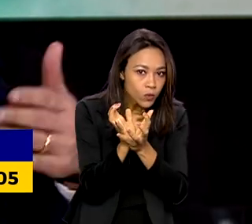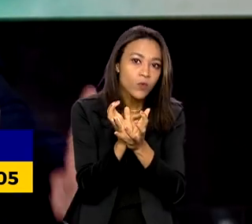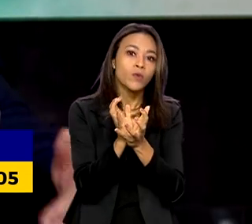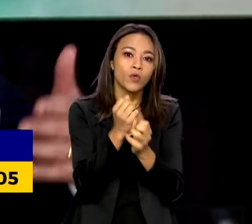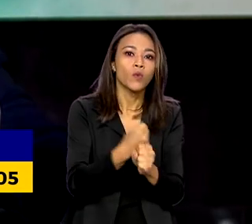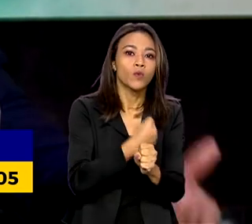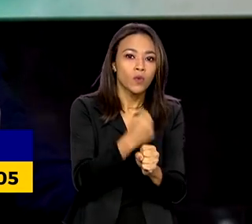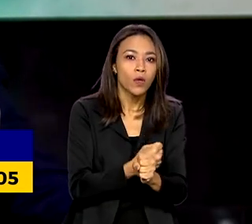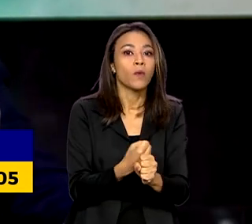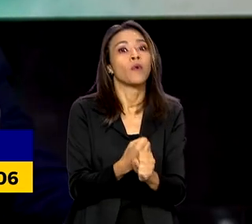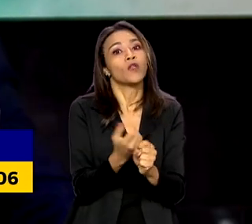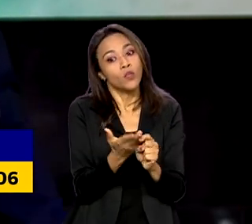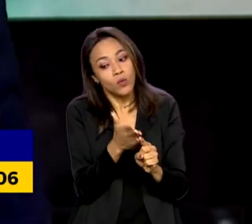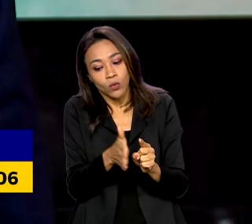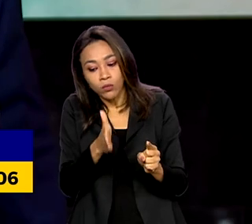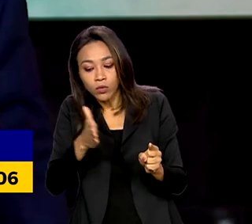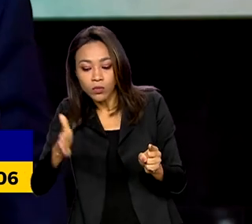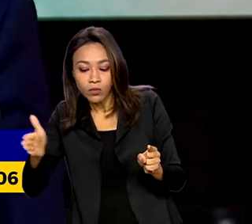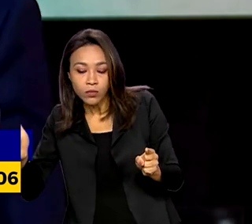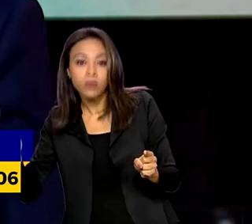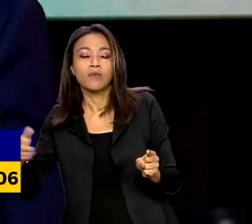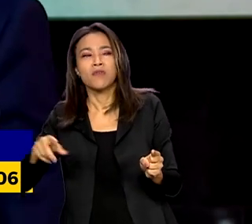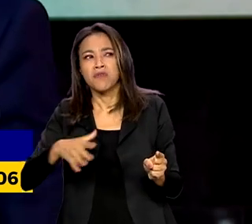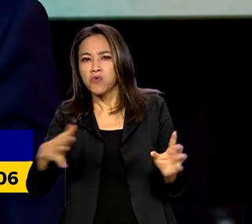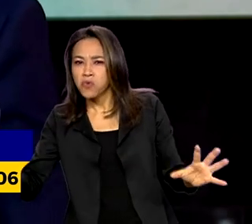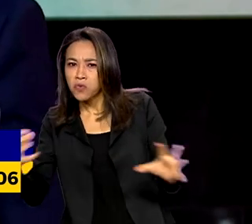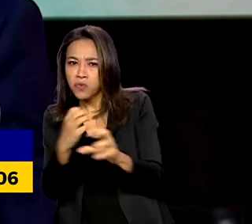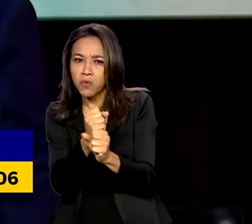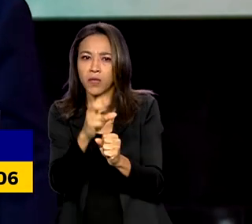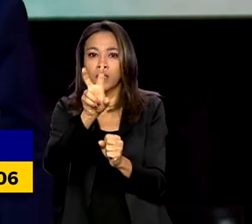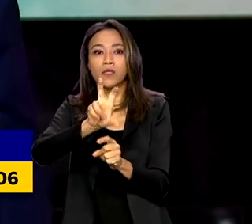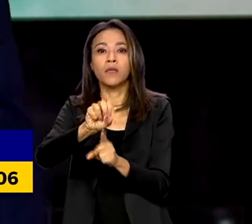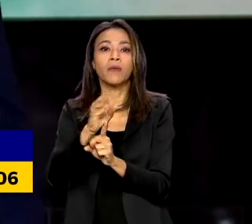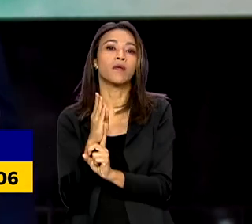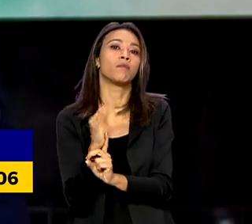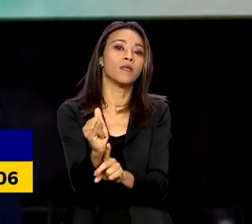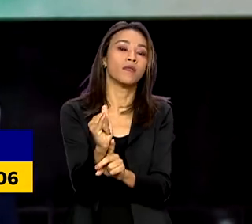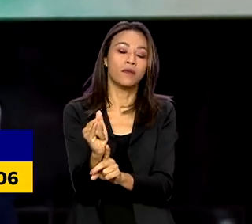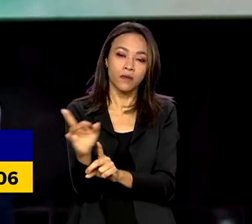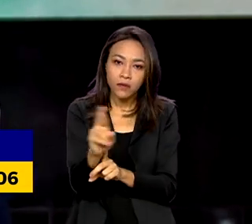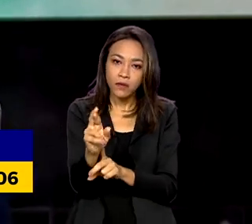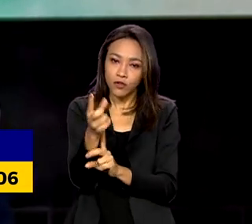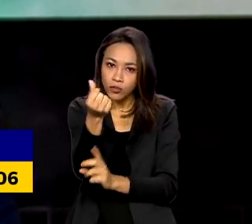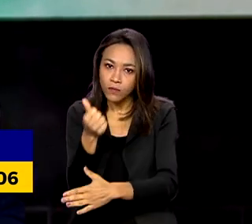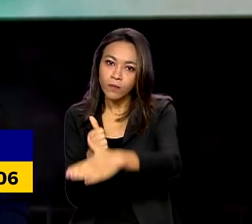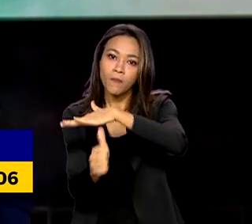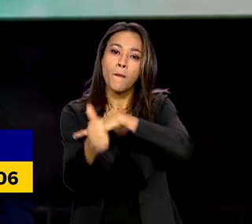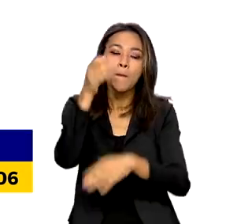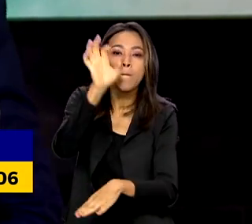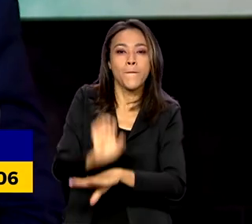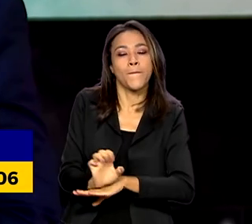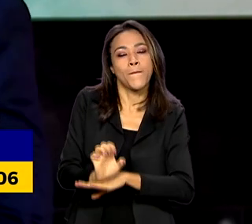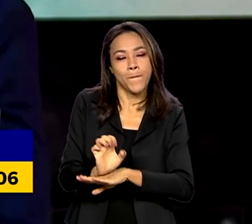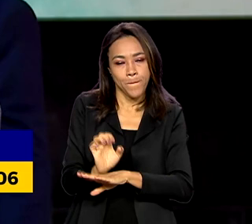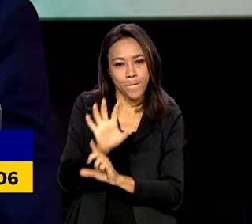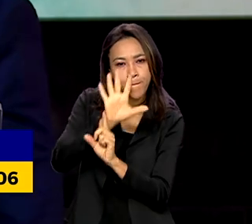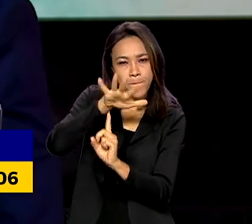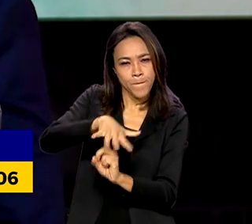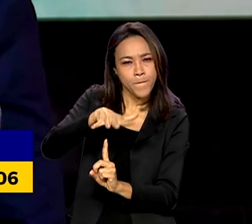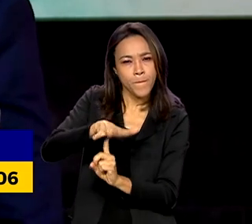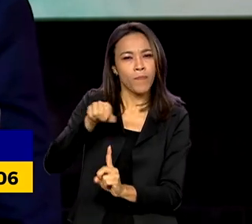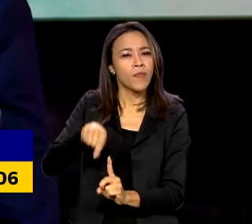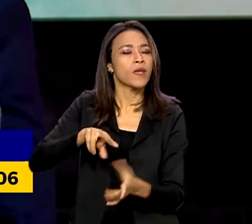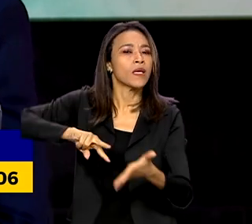todos os outros lotes a leilão, serão cerca de 50 bilhões de reais de investimento somente no estado do Paraná. Isso